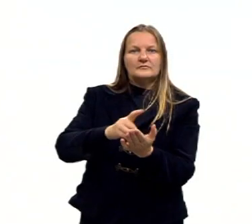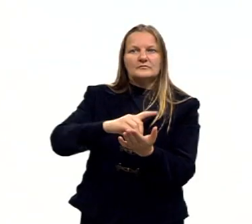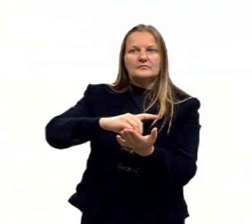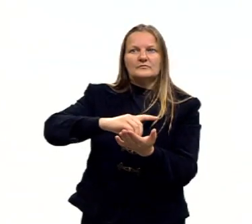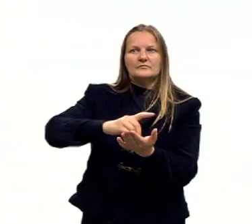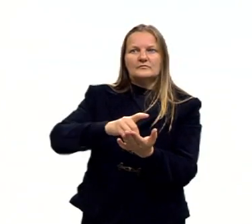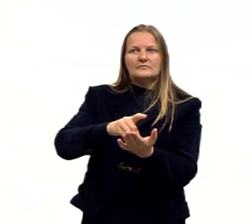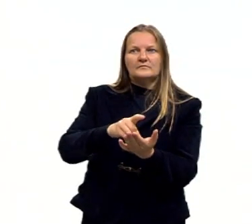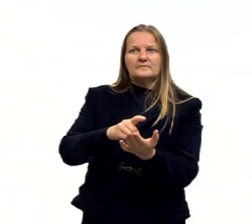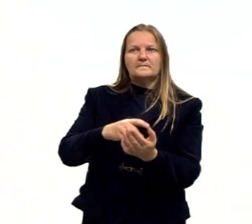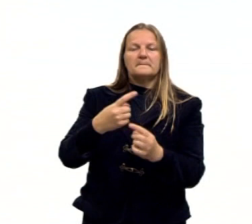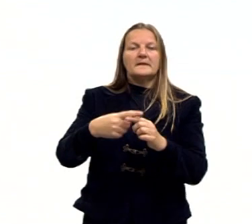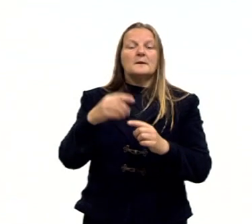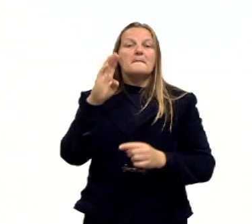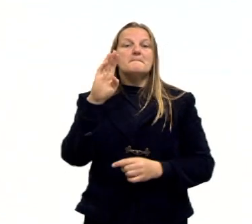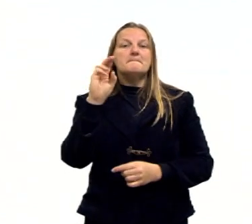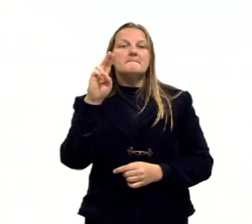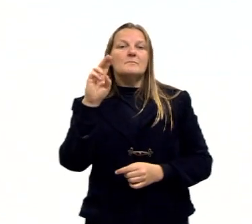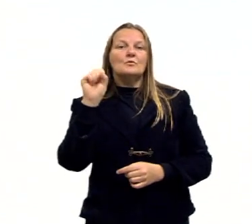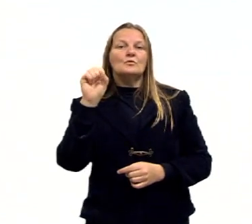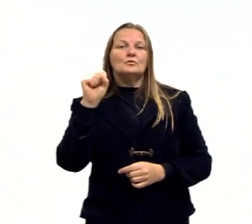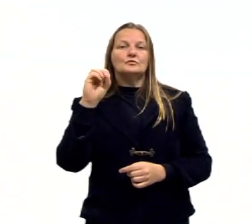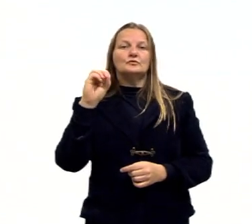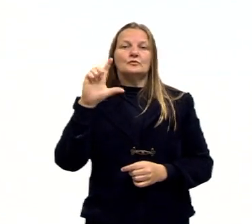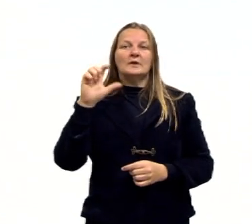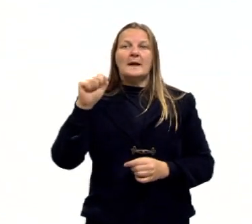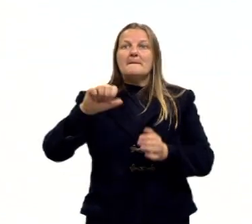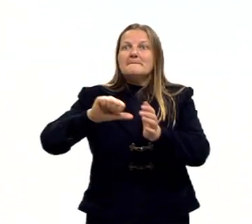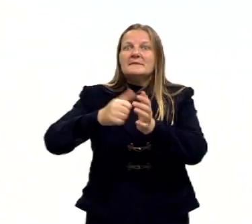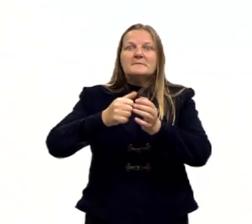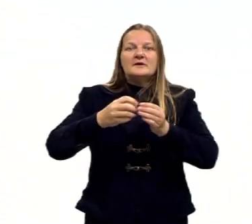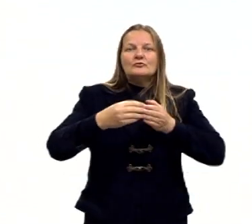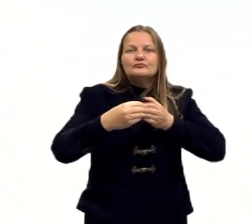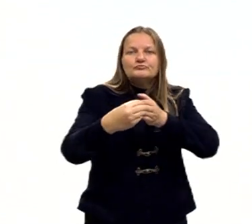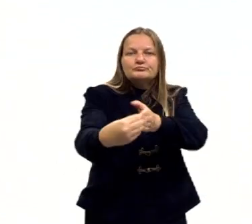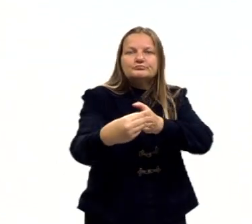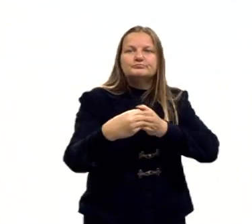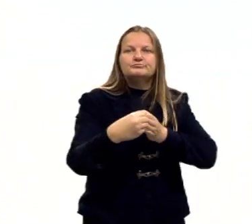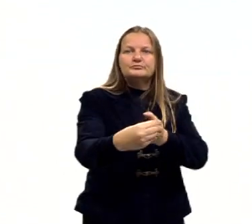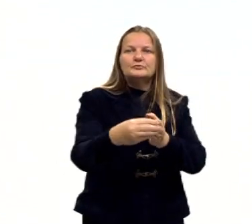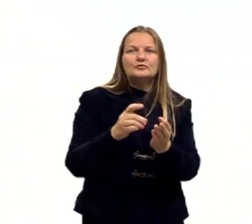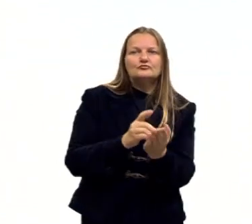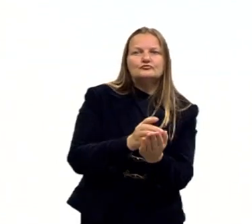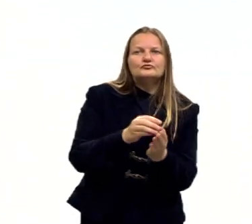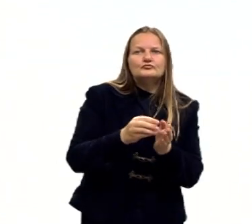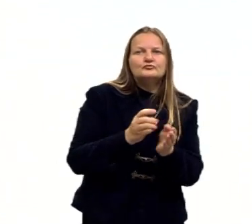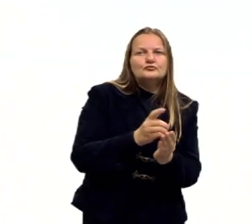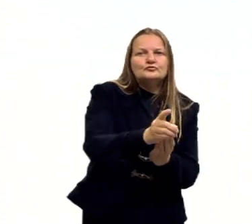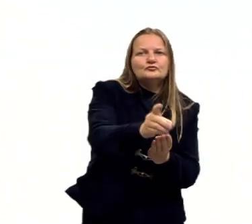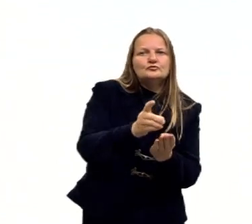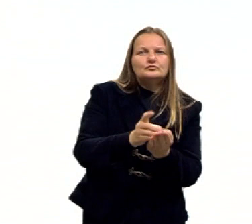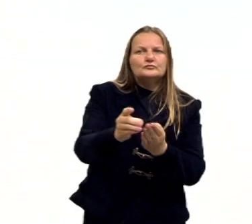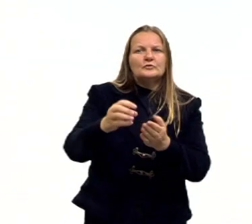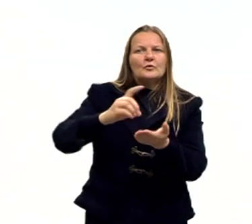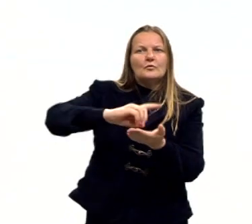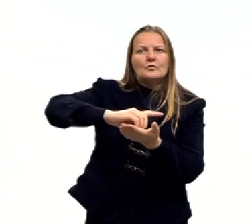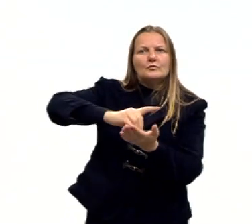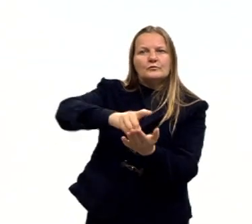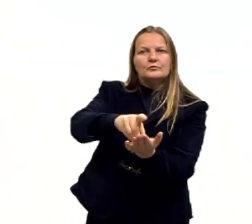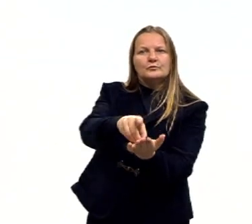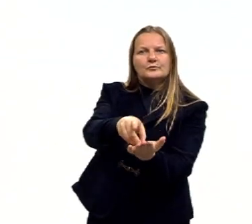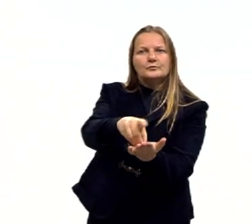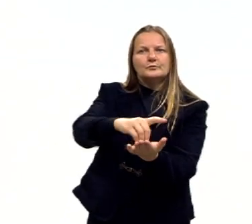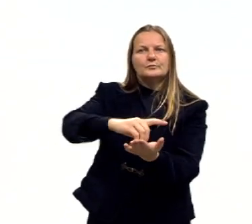olha lá bússula Então ela importante porque é o primeiro sistema de orientação que a gente tem no espaço né ela não vai dar